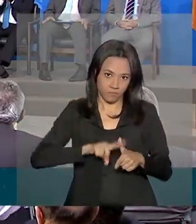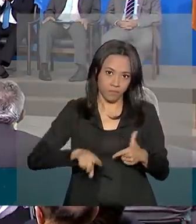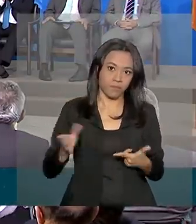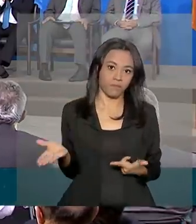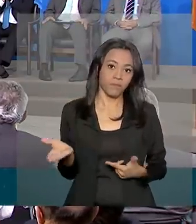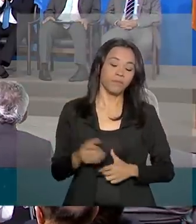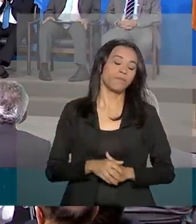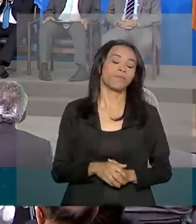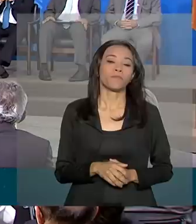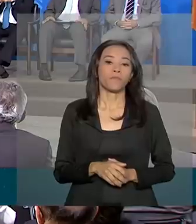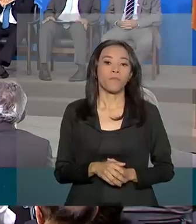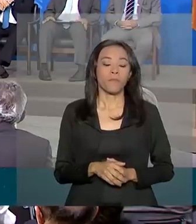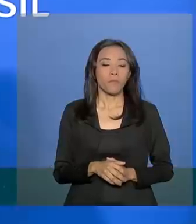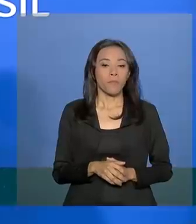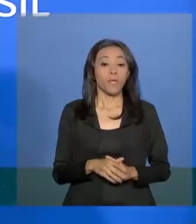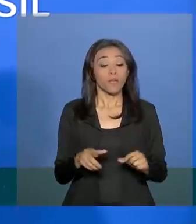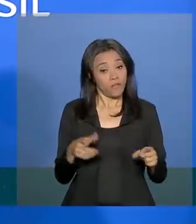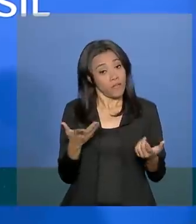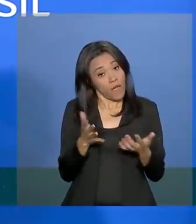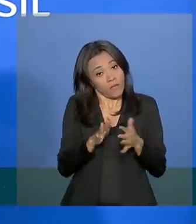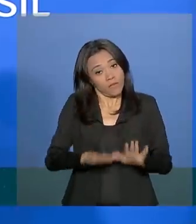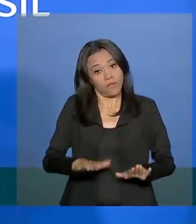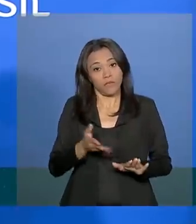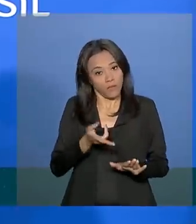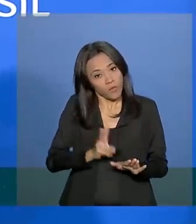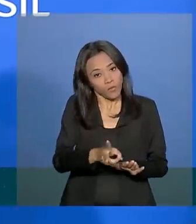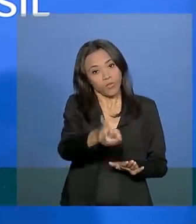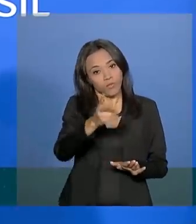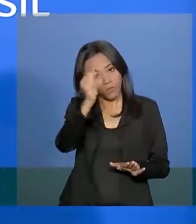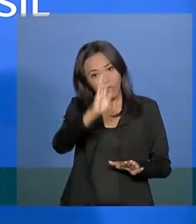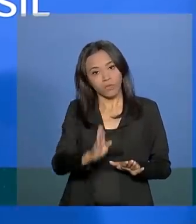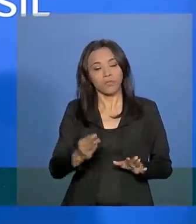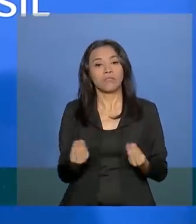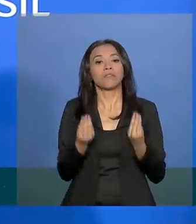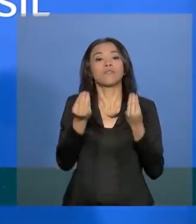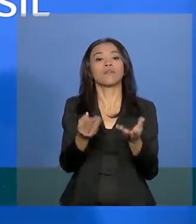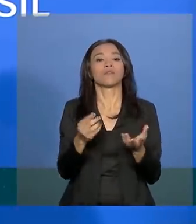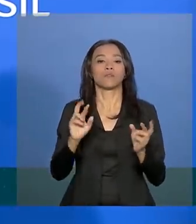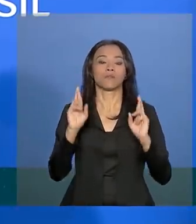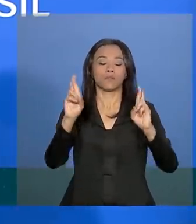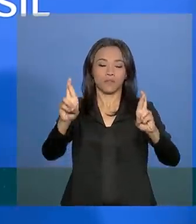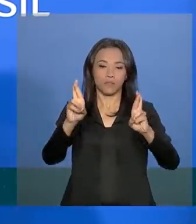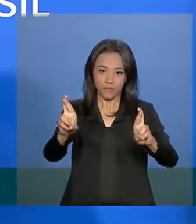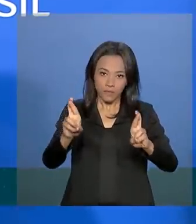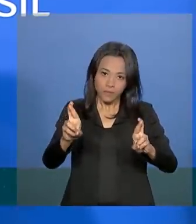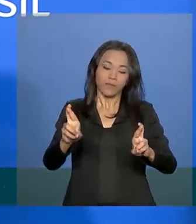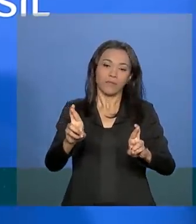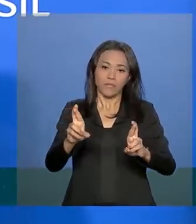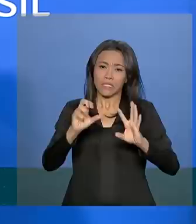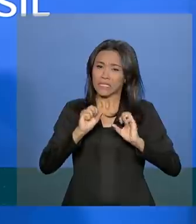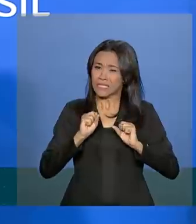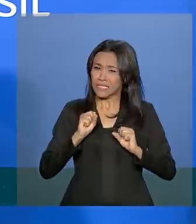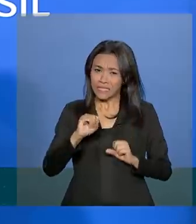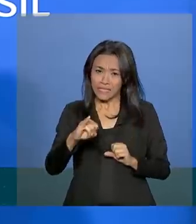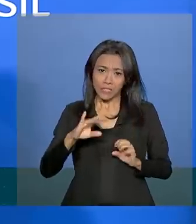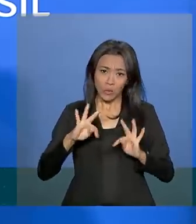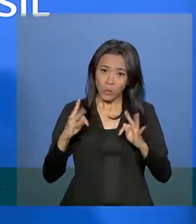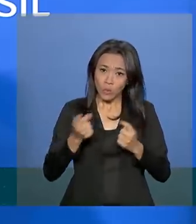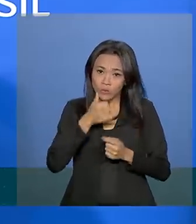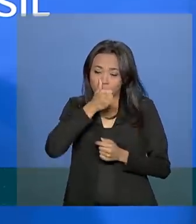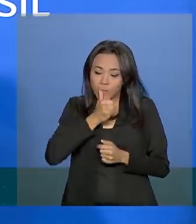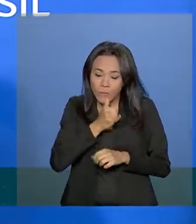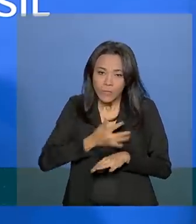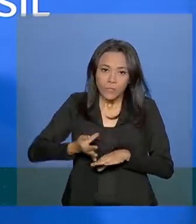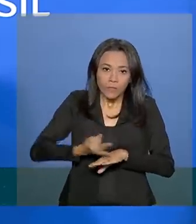e assim sendo que vai construir no brasil a gente vai dando esperança vai demonstrando que se todos se sacrificar um pouquinho